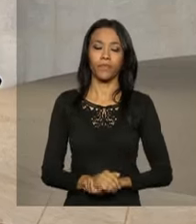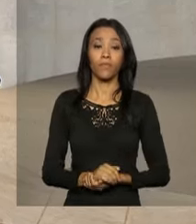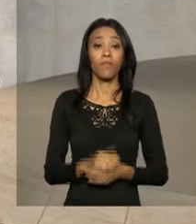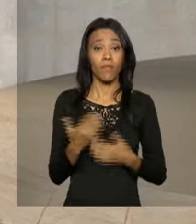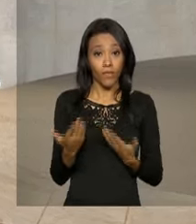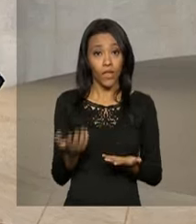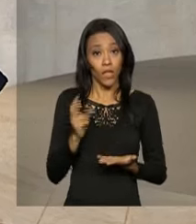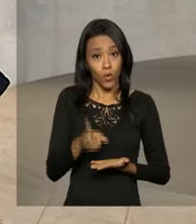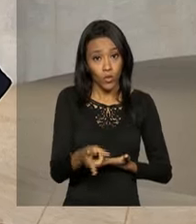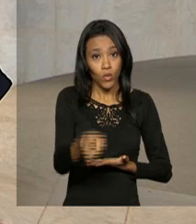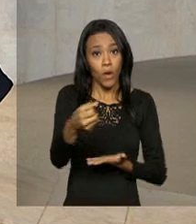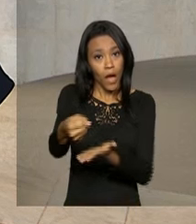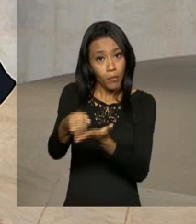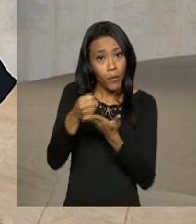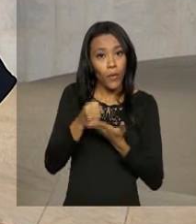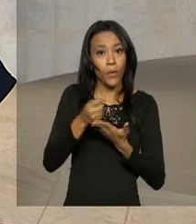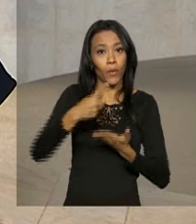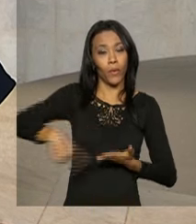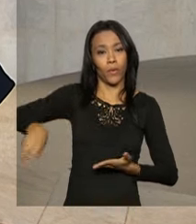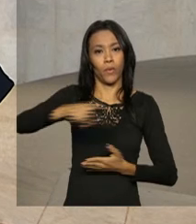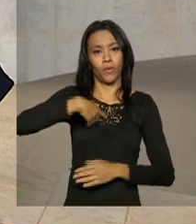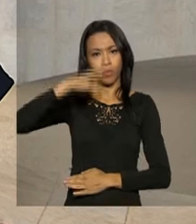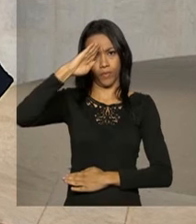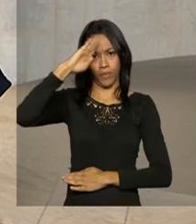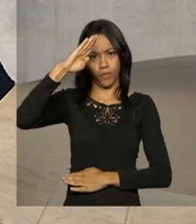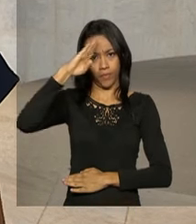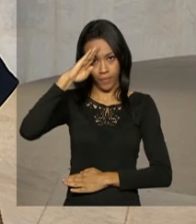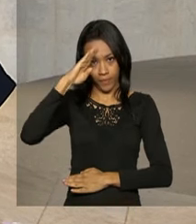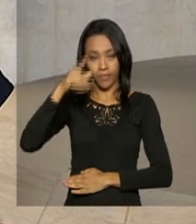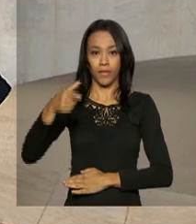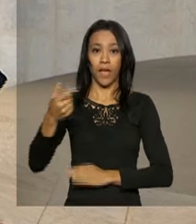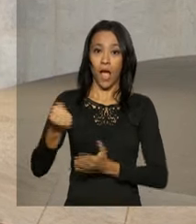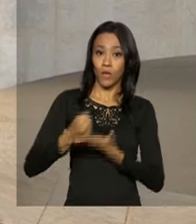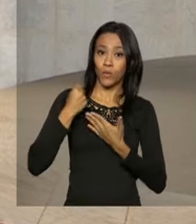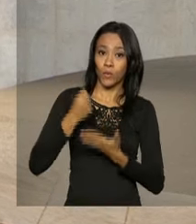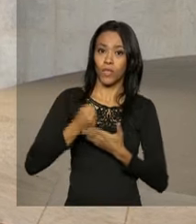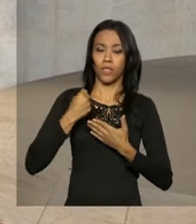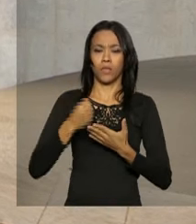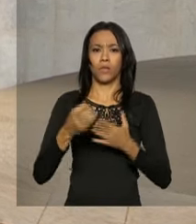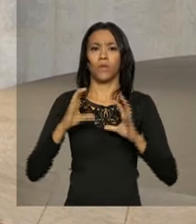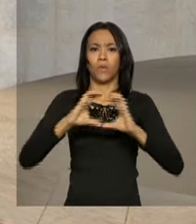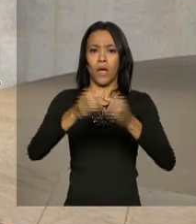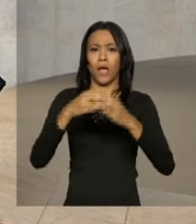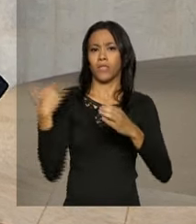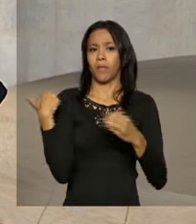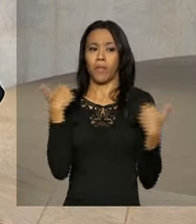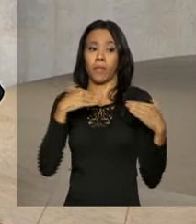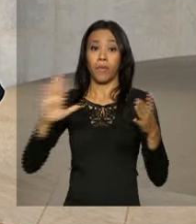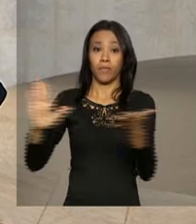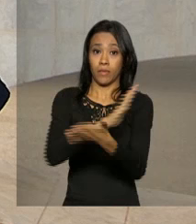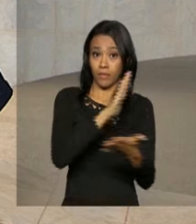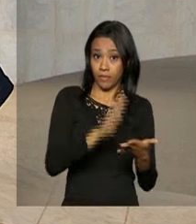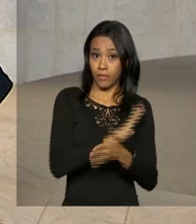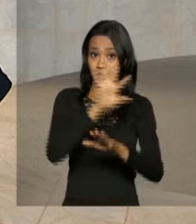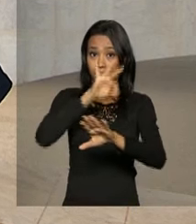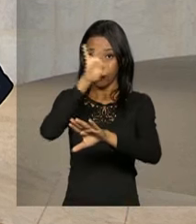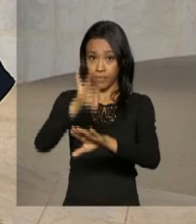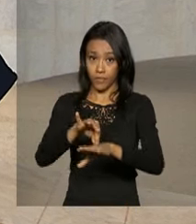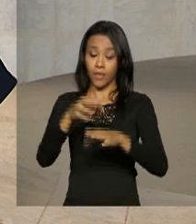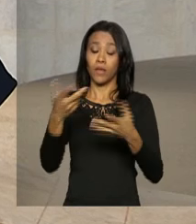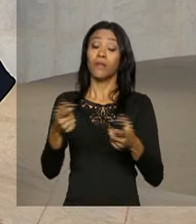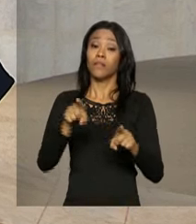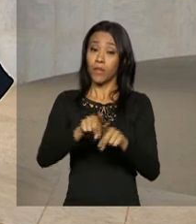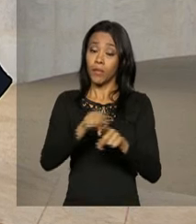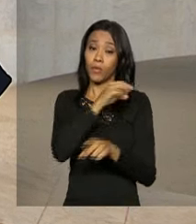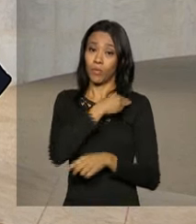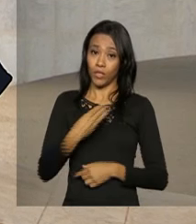continua o apoio dos militares das Forças Armadas a essa mobilização Zika Zero. O ministro da Defesa, Aldo Rebelo,